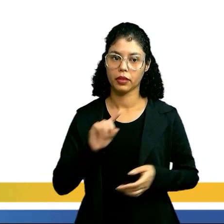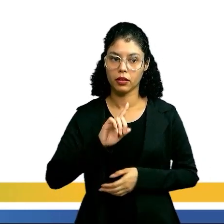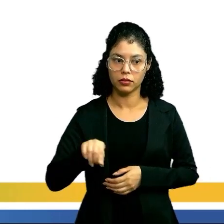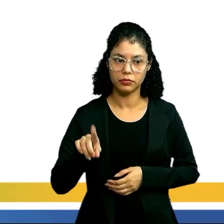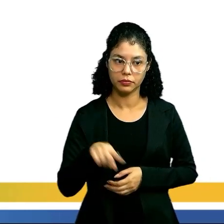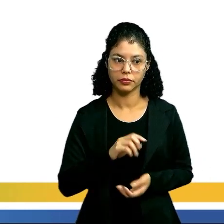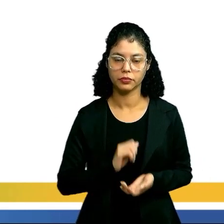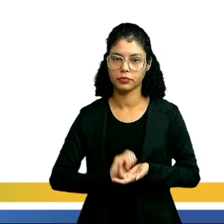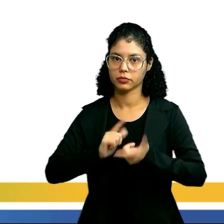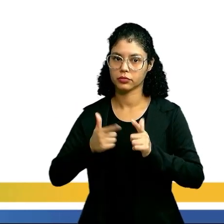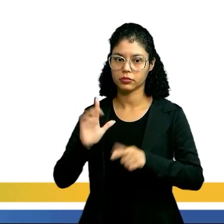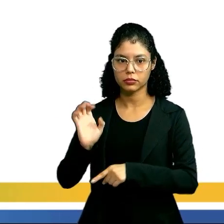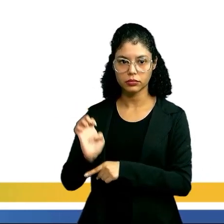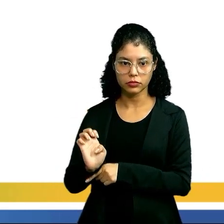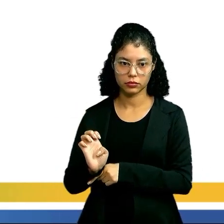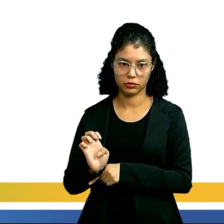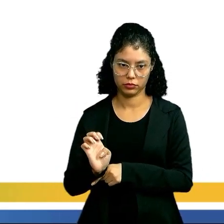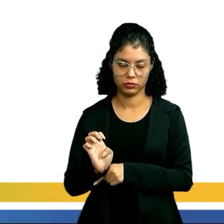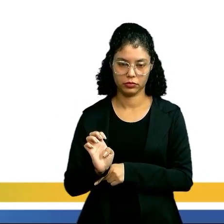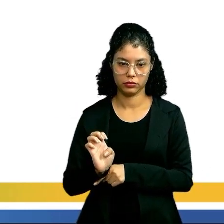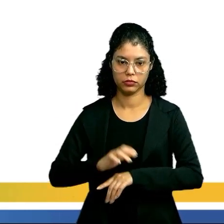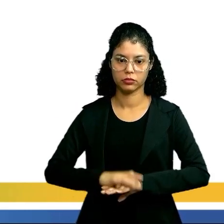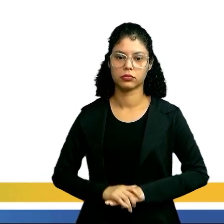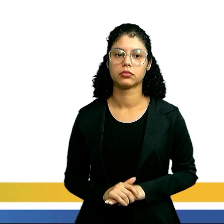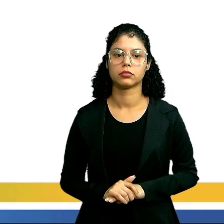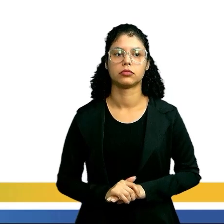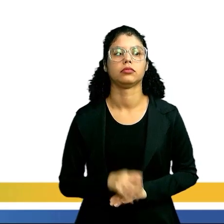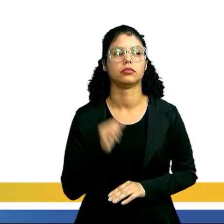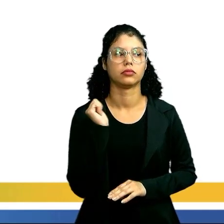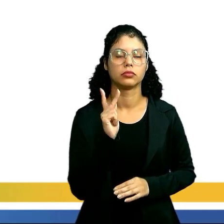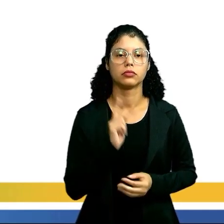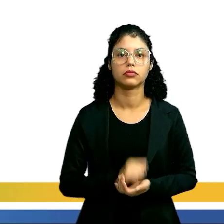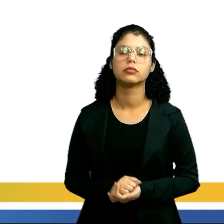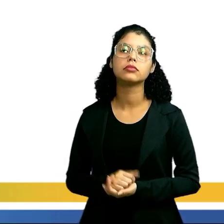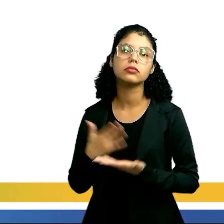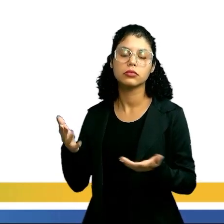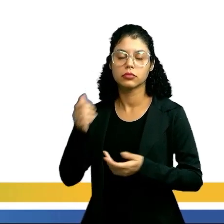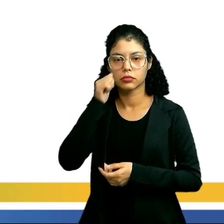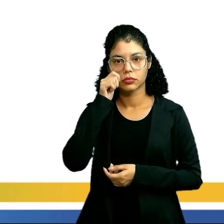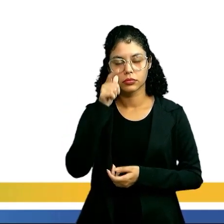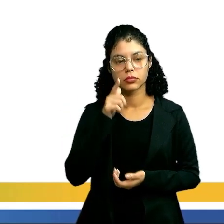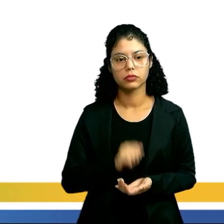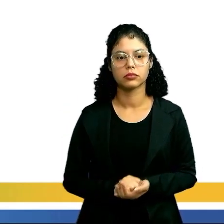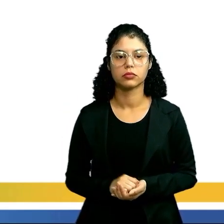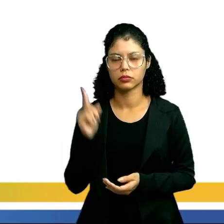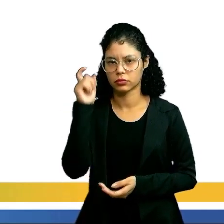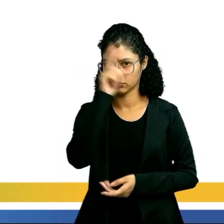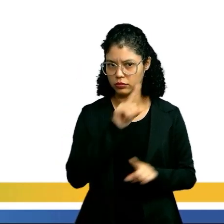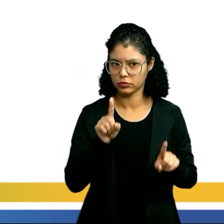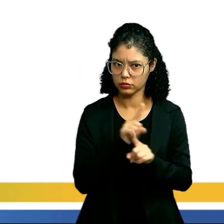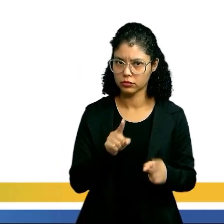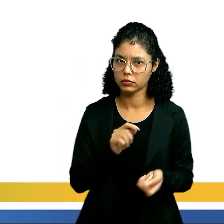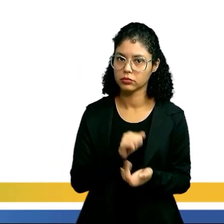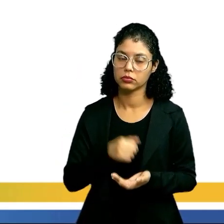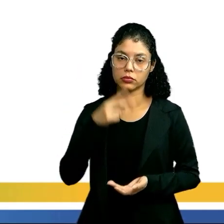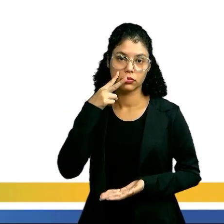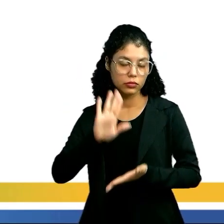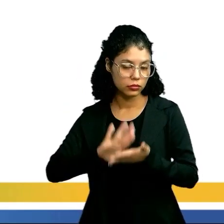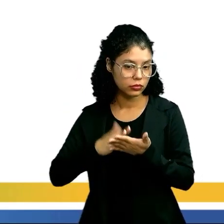gabarito? Letra E, ó. Ok? Então, preste bem atenção que isso não é difícil. Depende de